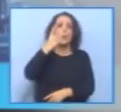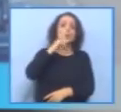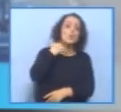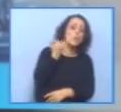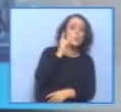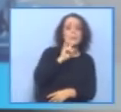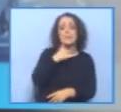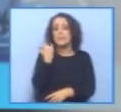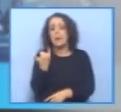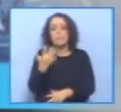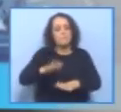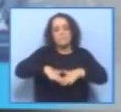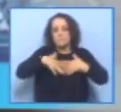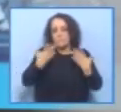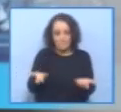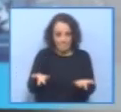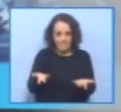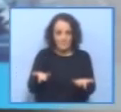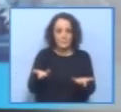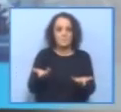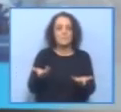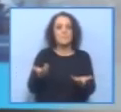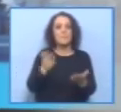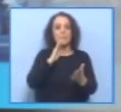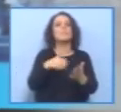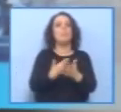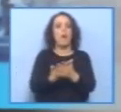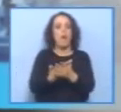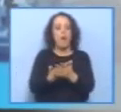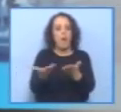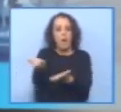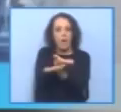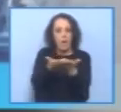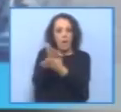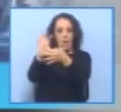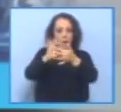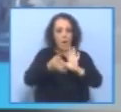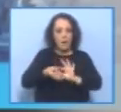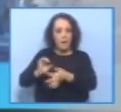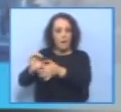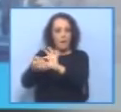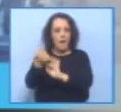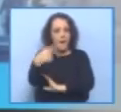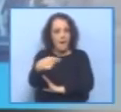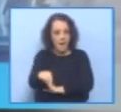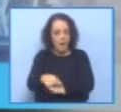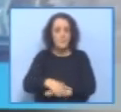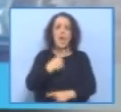vezes vêm os irmãos mais velhos ou mais novos e acabam por se envolver também neste contexto